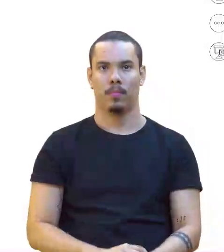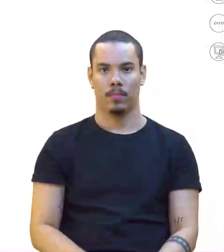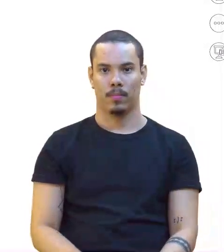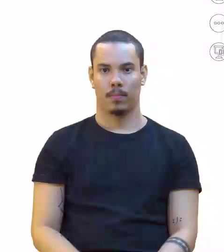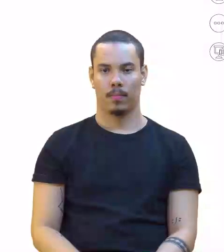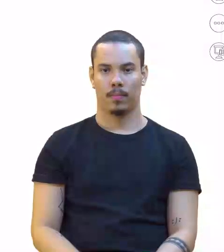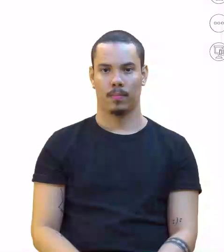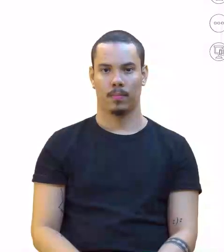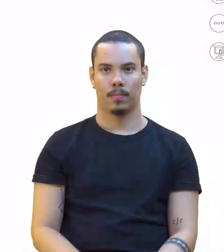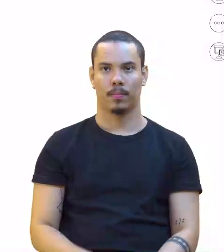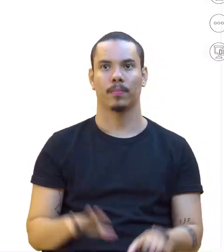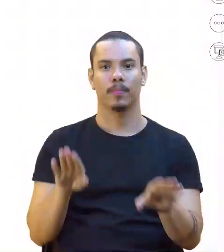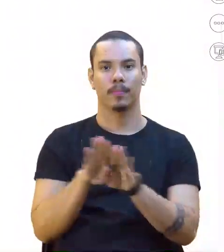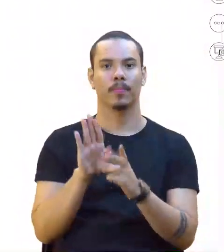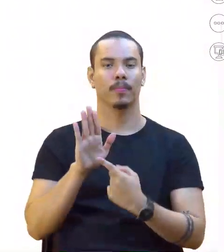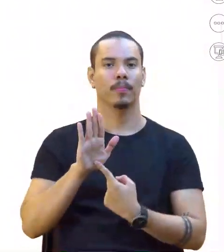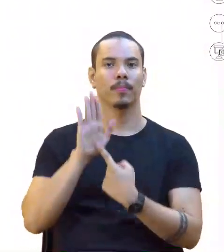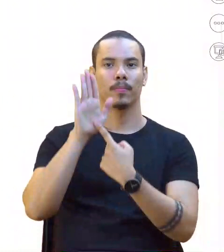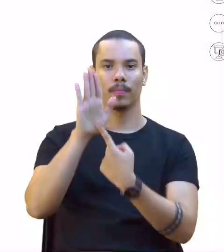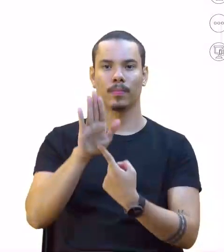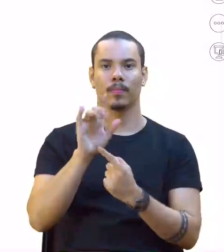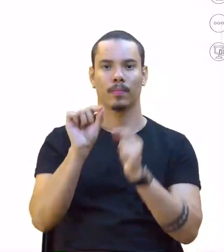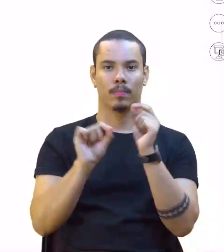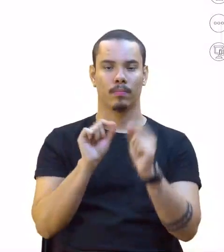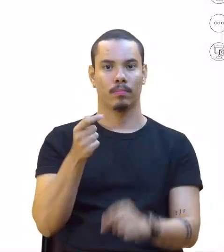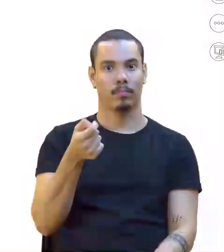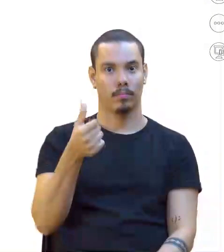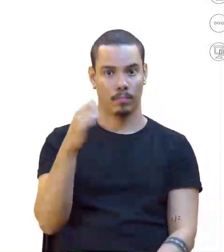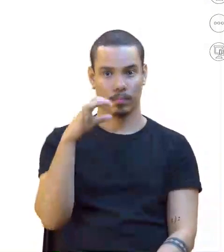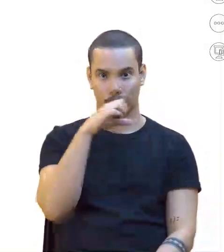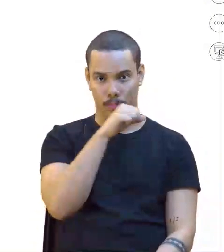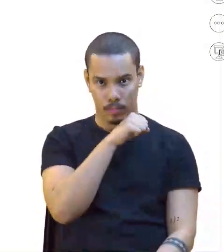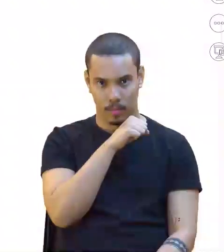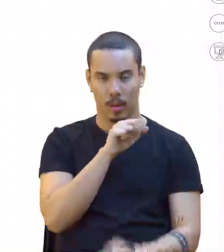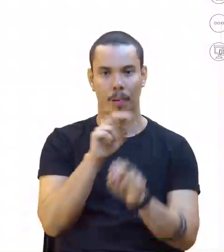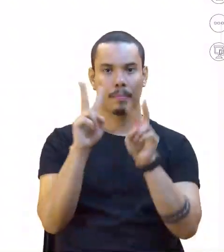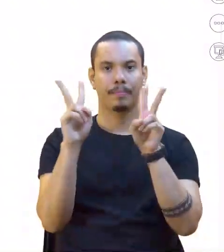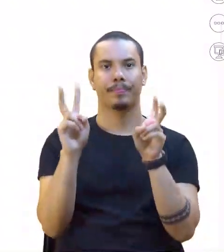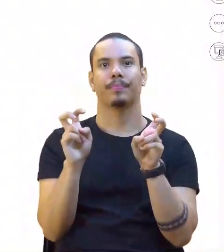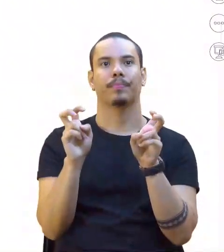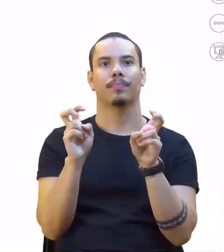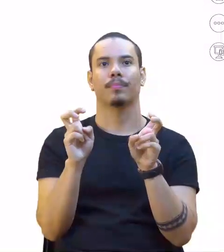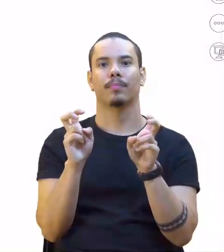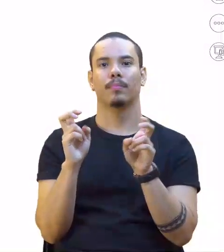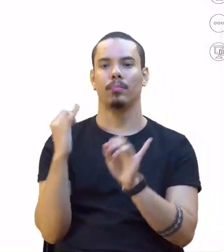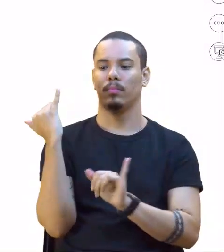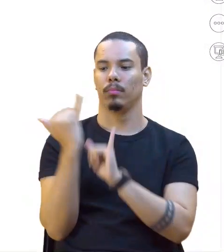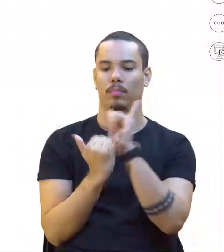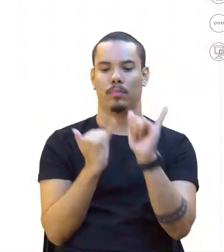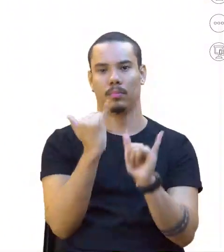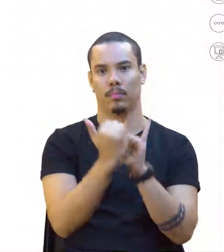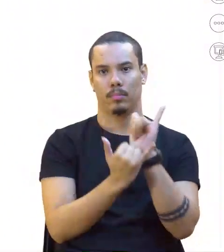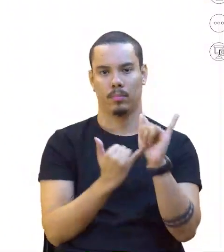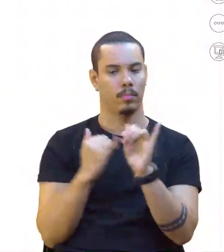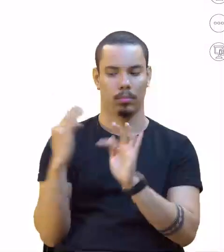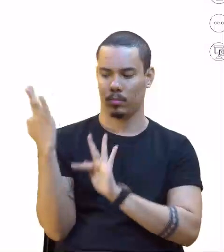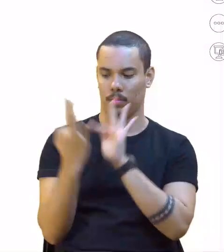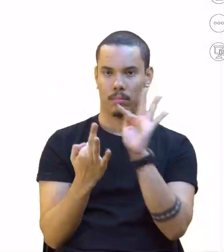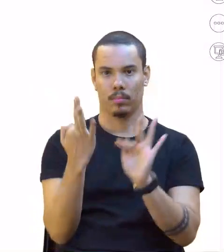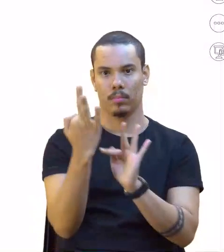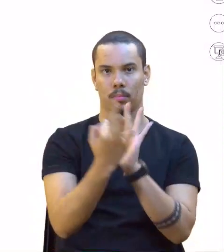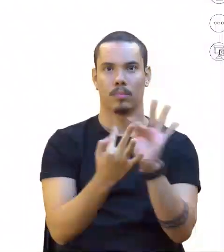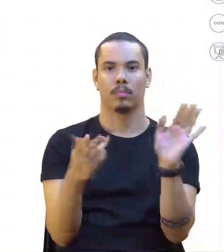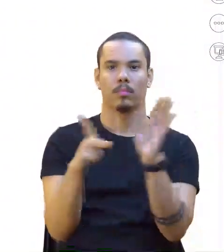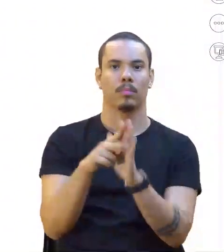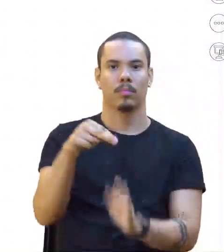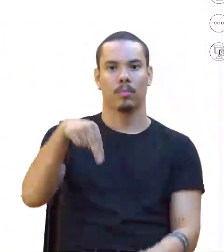Aí a gente traz para vocês um pouquinho desse folclore do norte, muito marcado pela